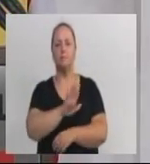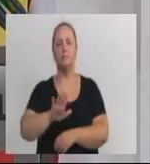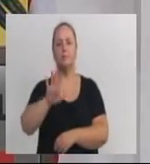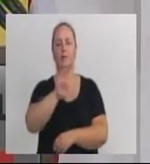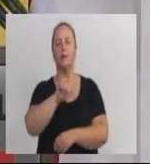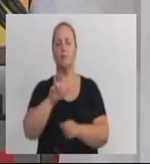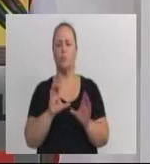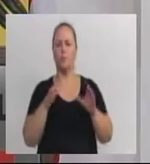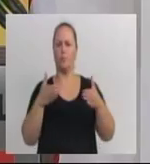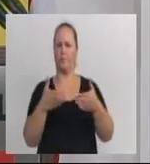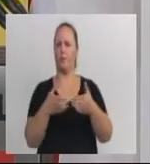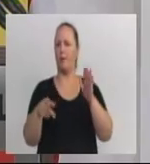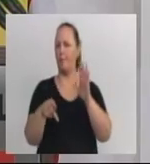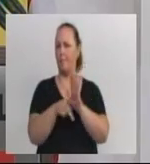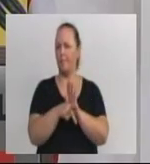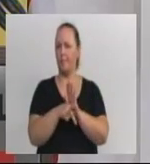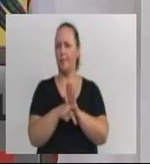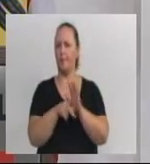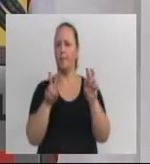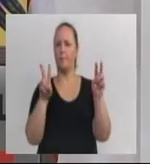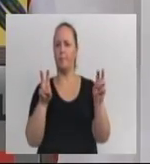Estadual